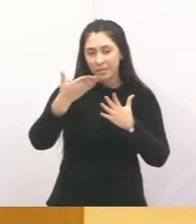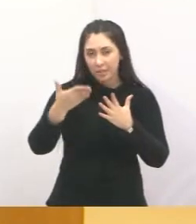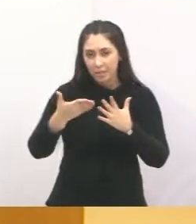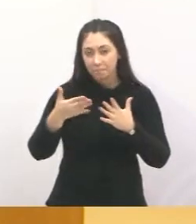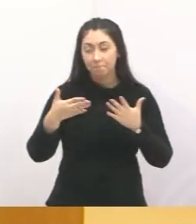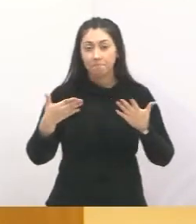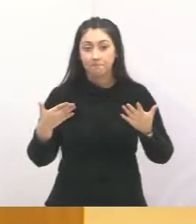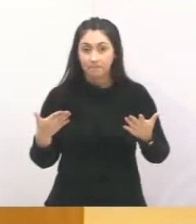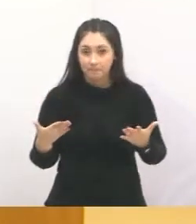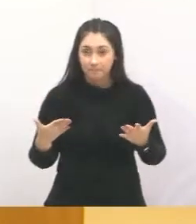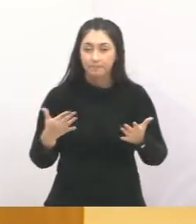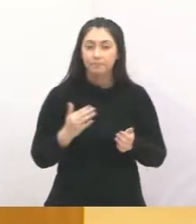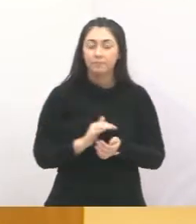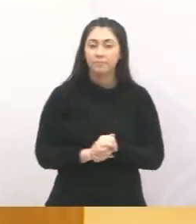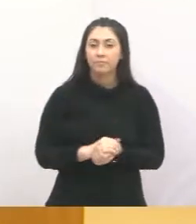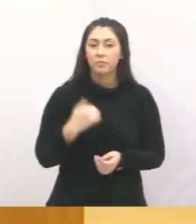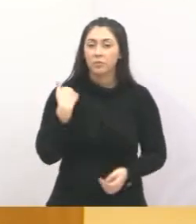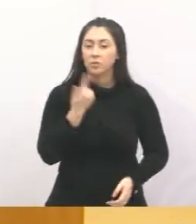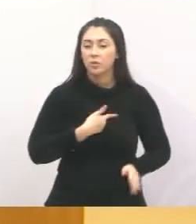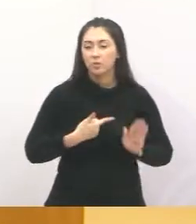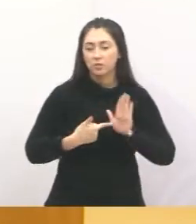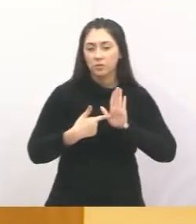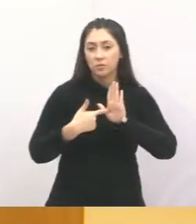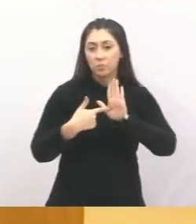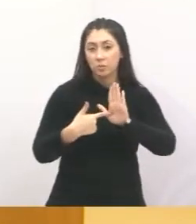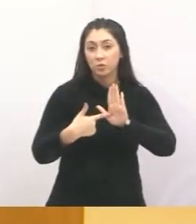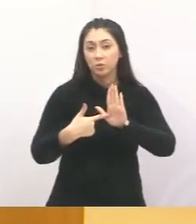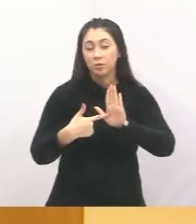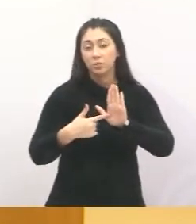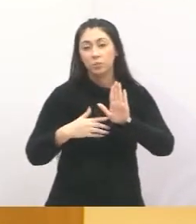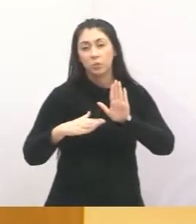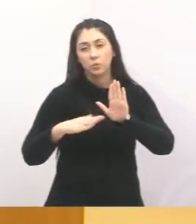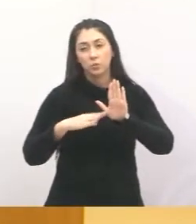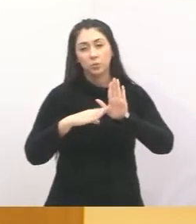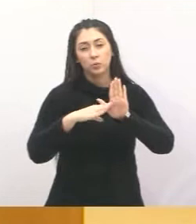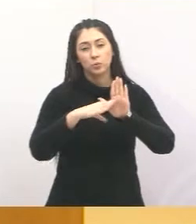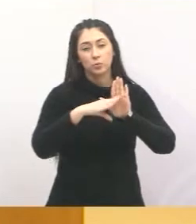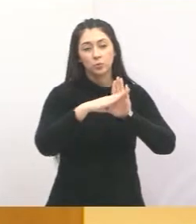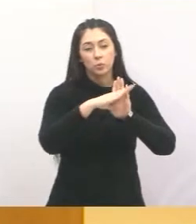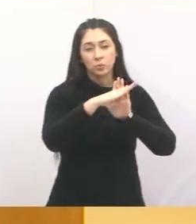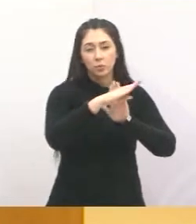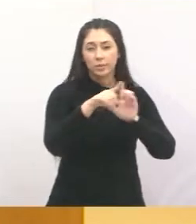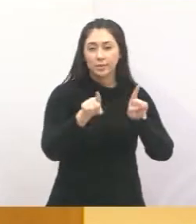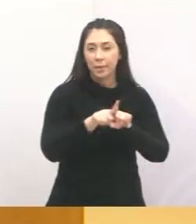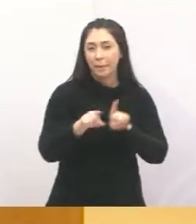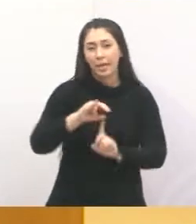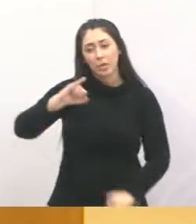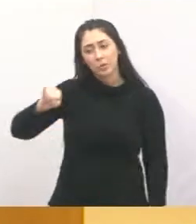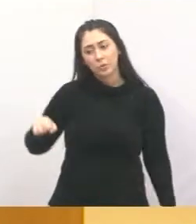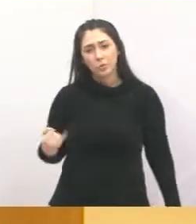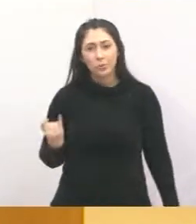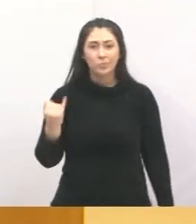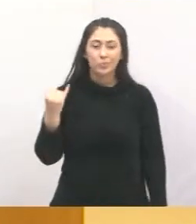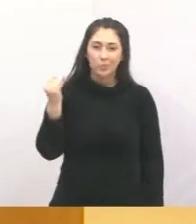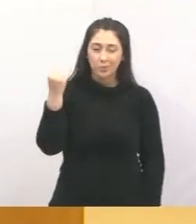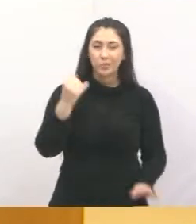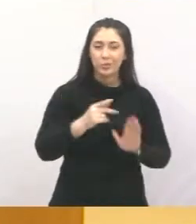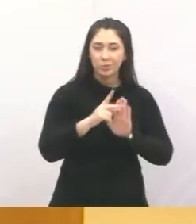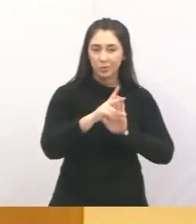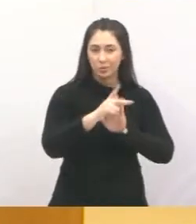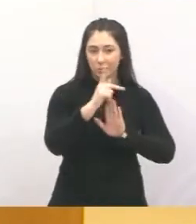Por fim, registramos que os índices de atualização e as taxas de juros estabelecidas no